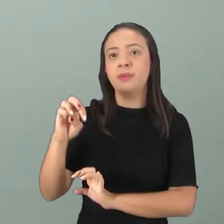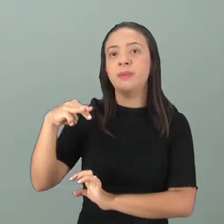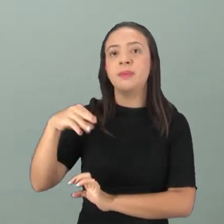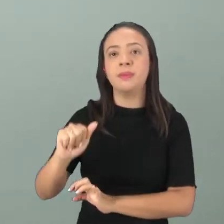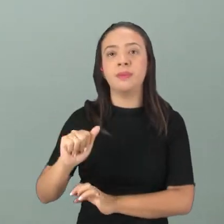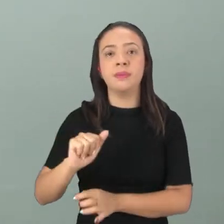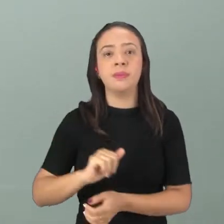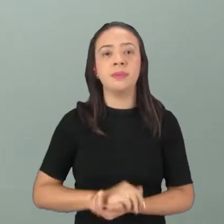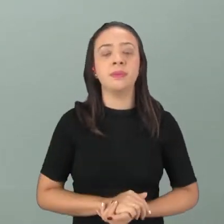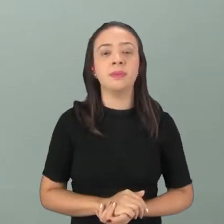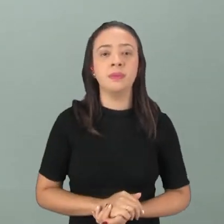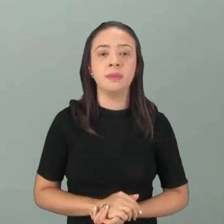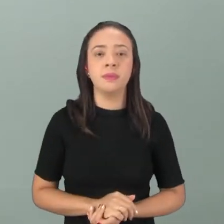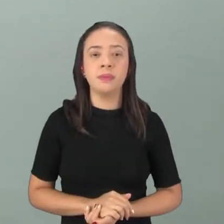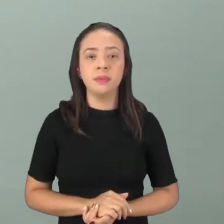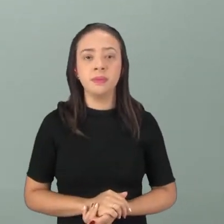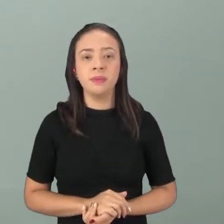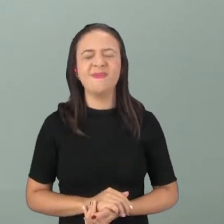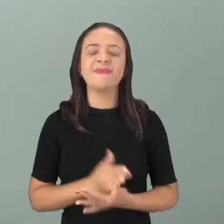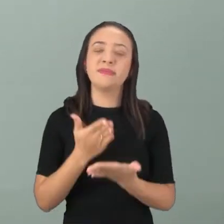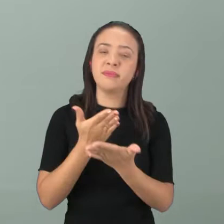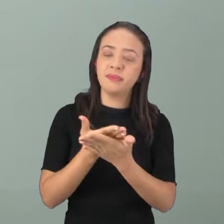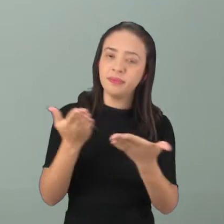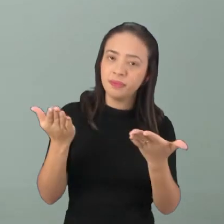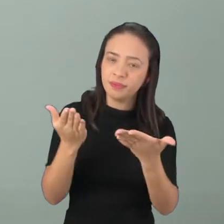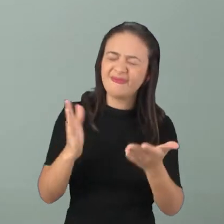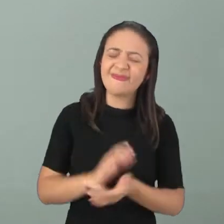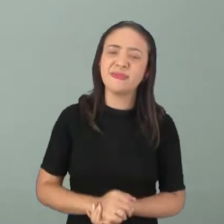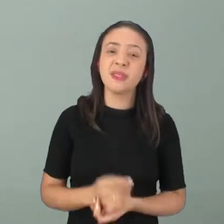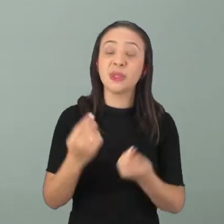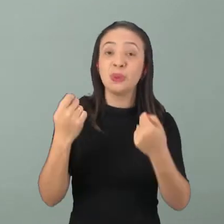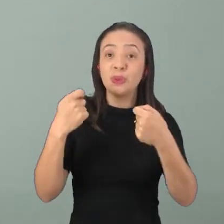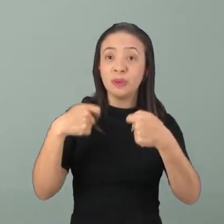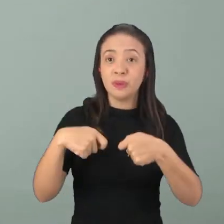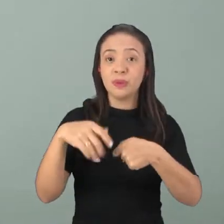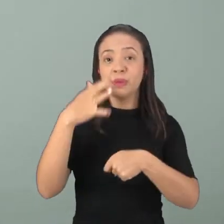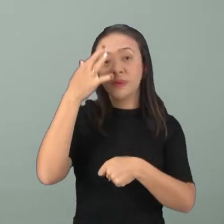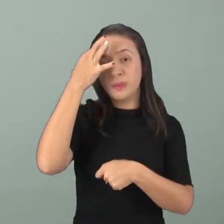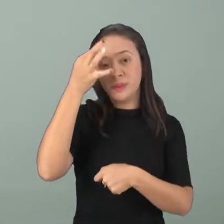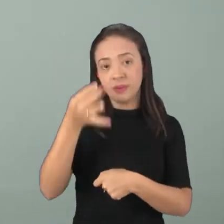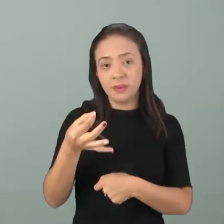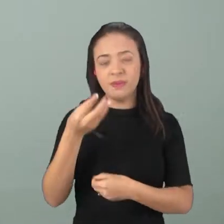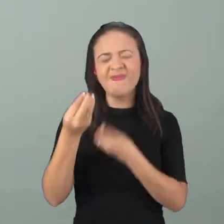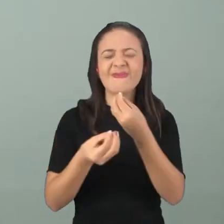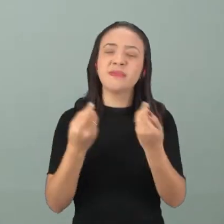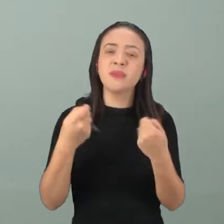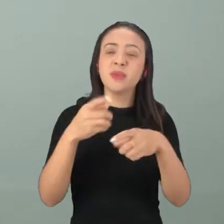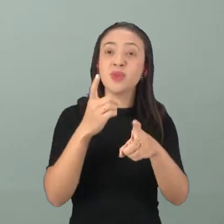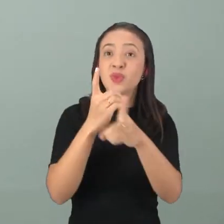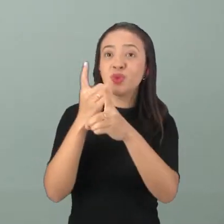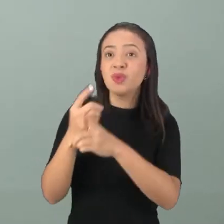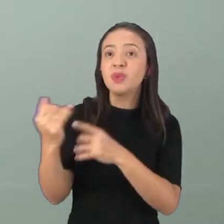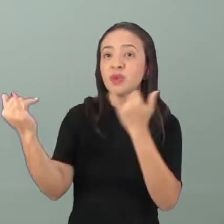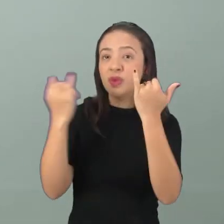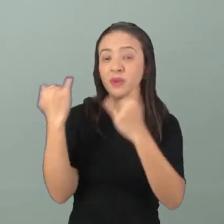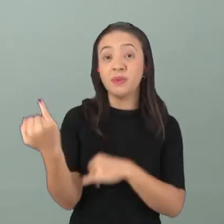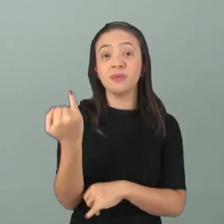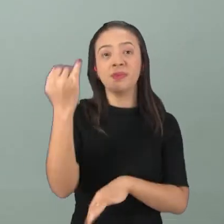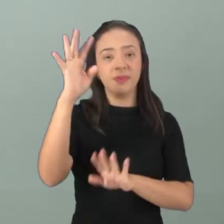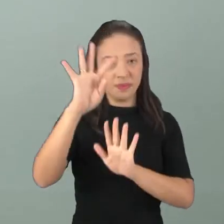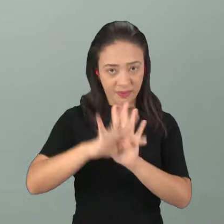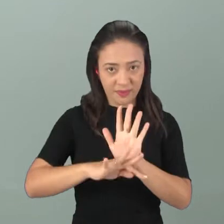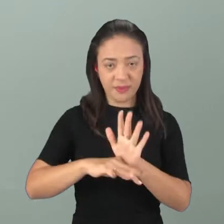principal dele, tá? Isso é que a gente vai trabalhar hoje, para a gente poder entender como localizar essa informação